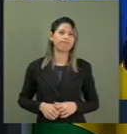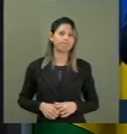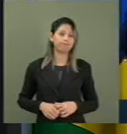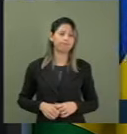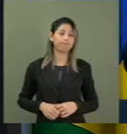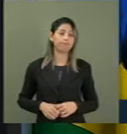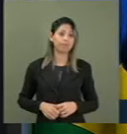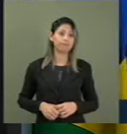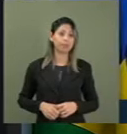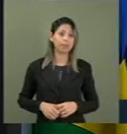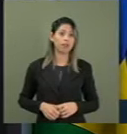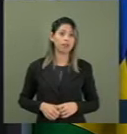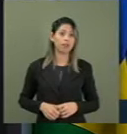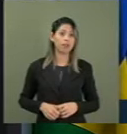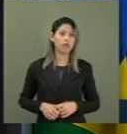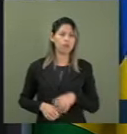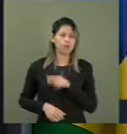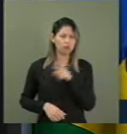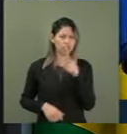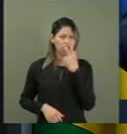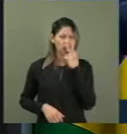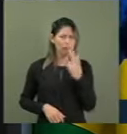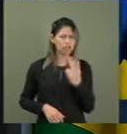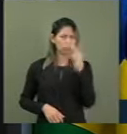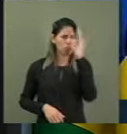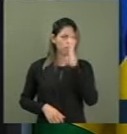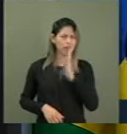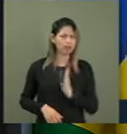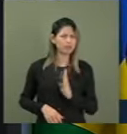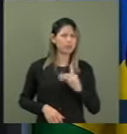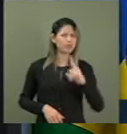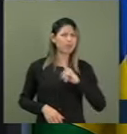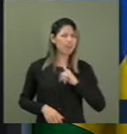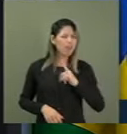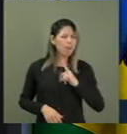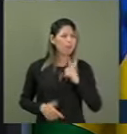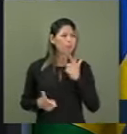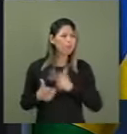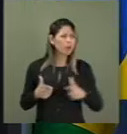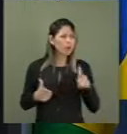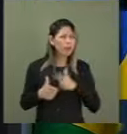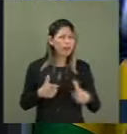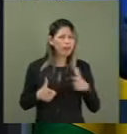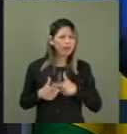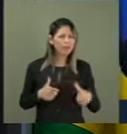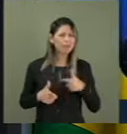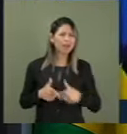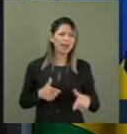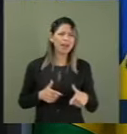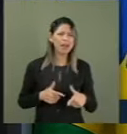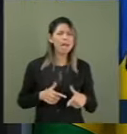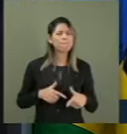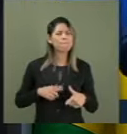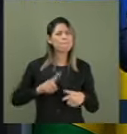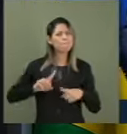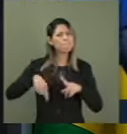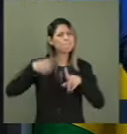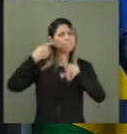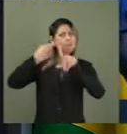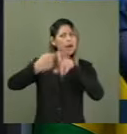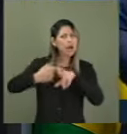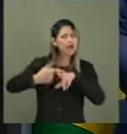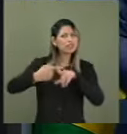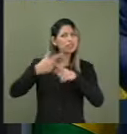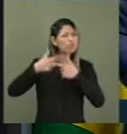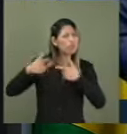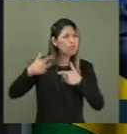Será que o Brasil, senador Isalci, não já tem problema demais para enfrentar? Ainda vamos trazer um outro problema para cá, legalização de droga,